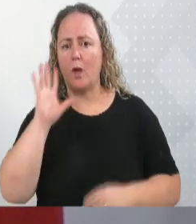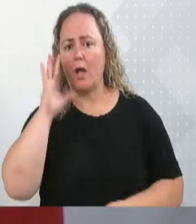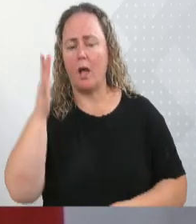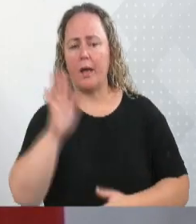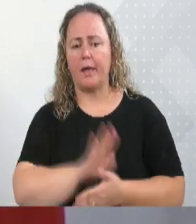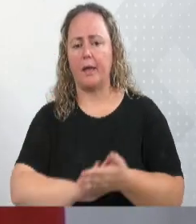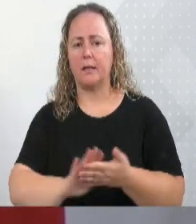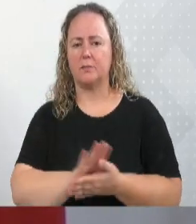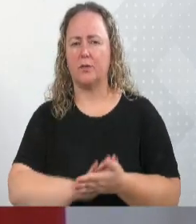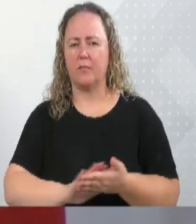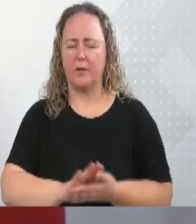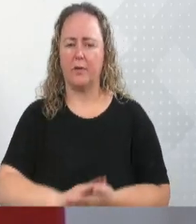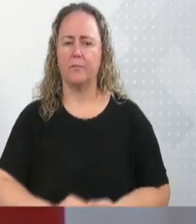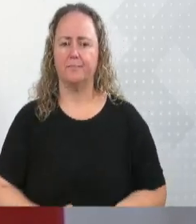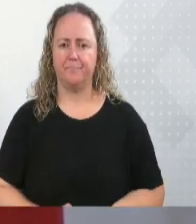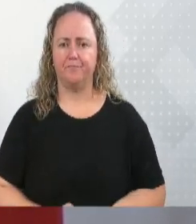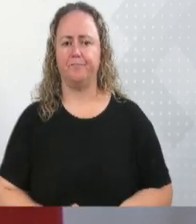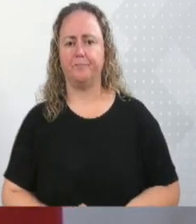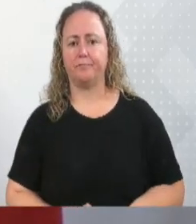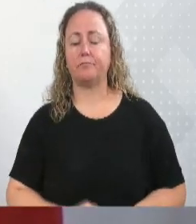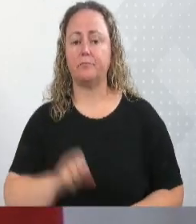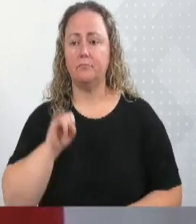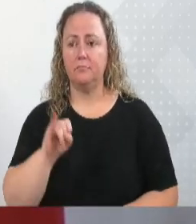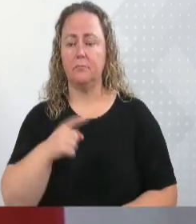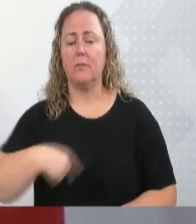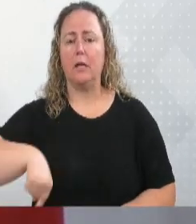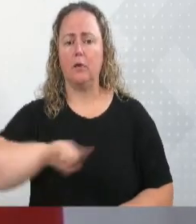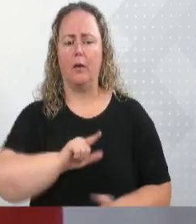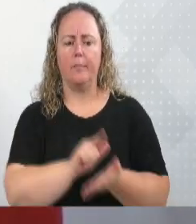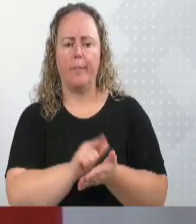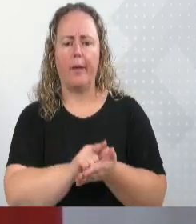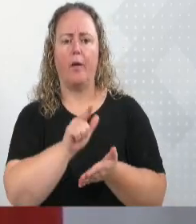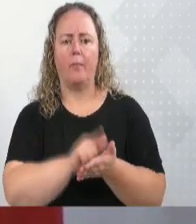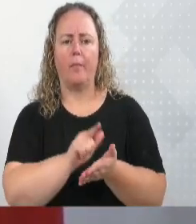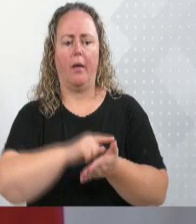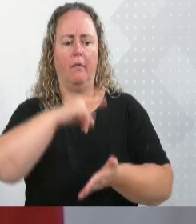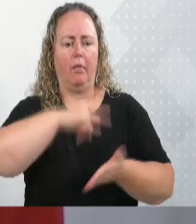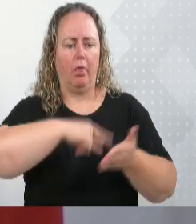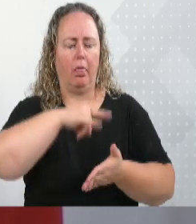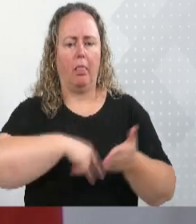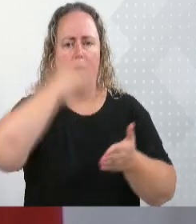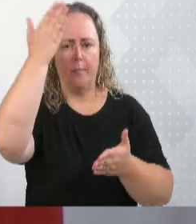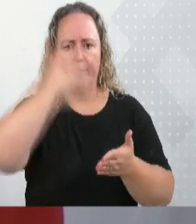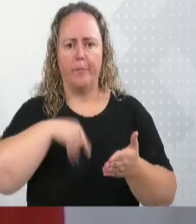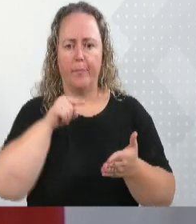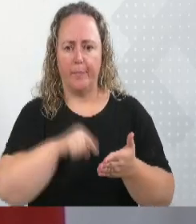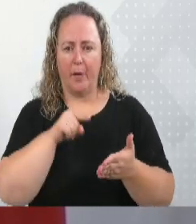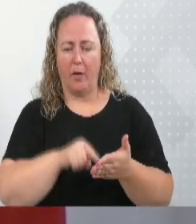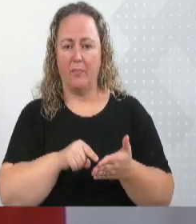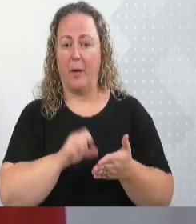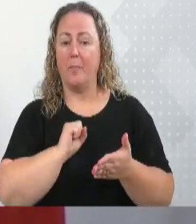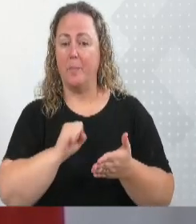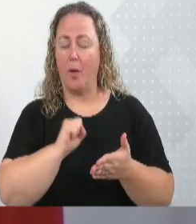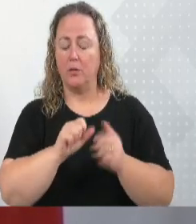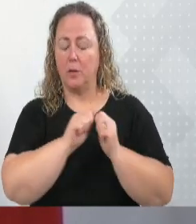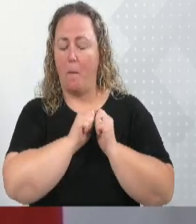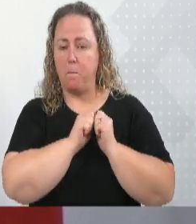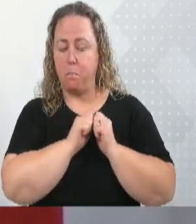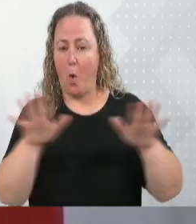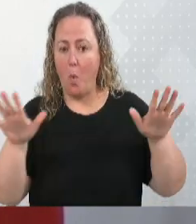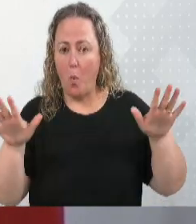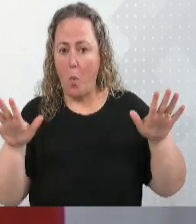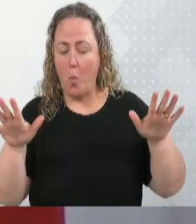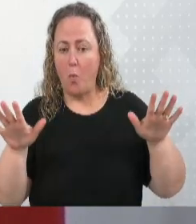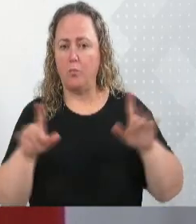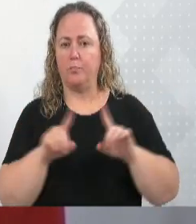foi tomada. Então, se a gente se encher de laudos e documentos que comprovem que esses reservatórios podem ser rompidos e